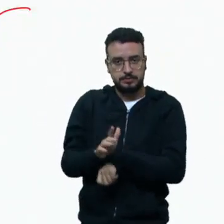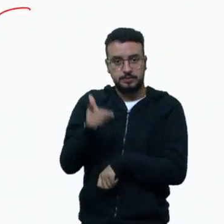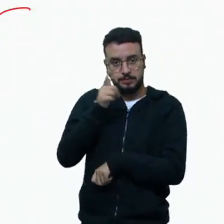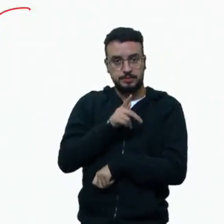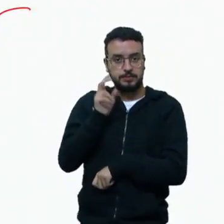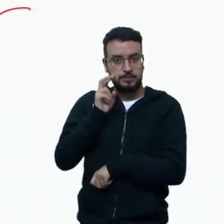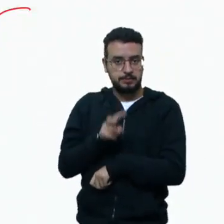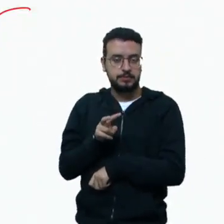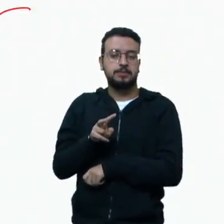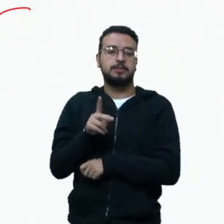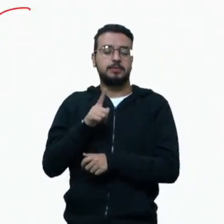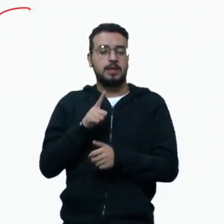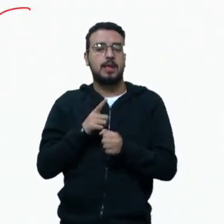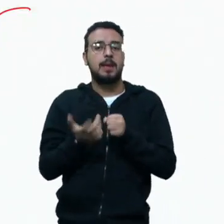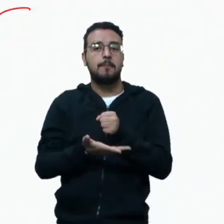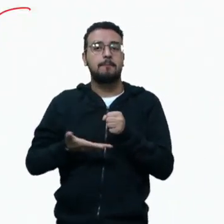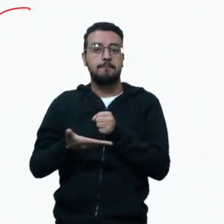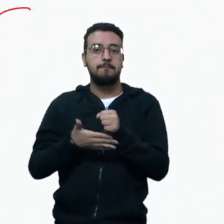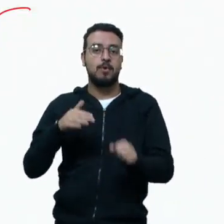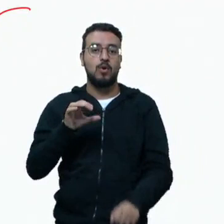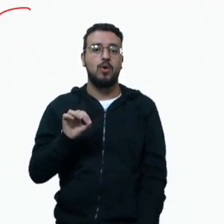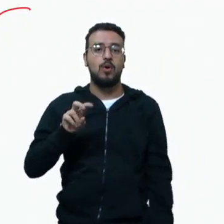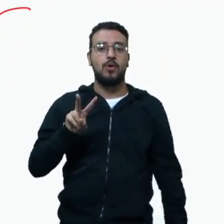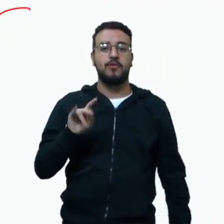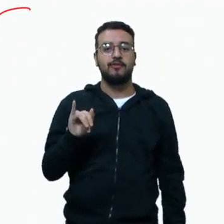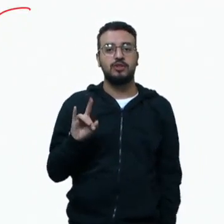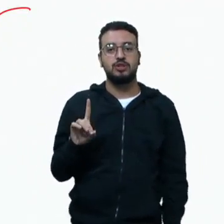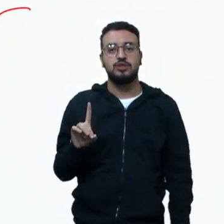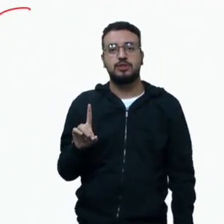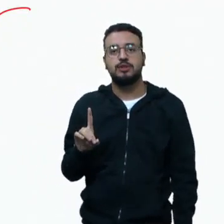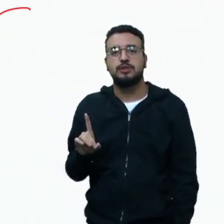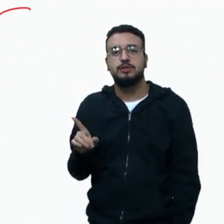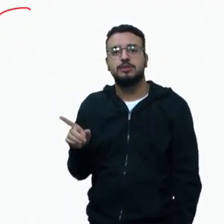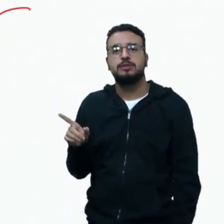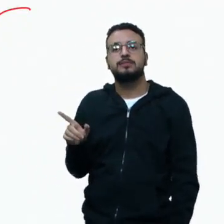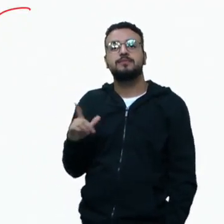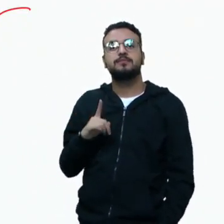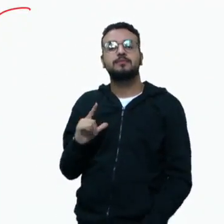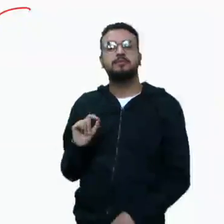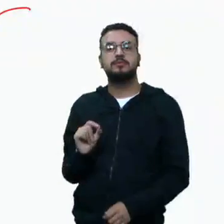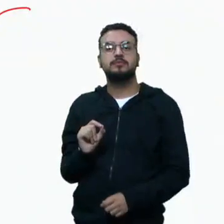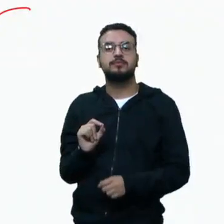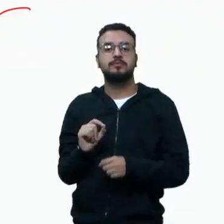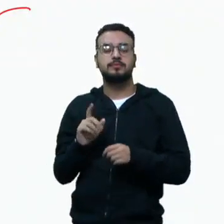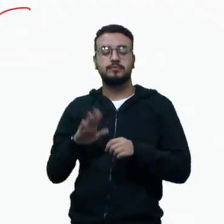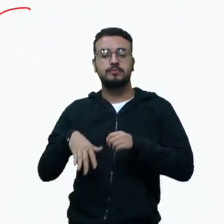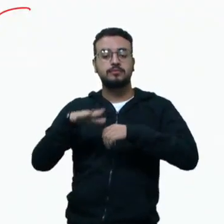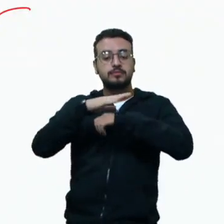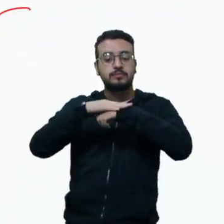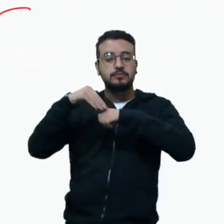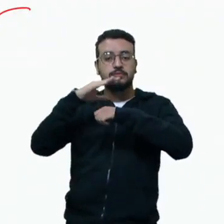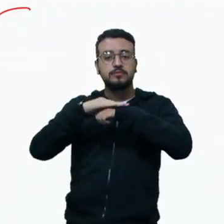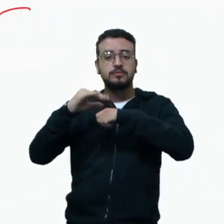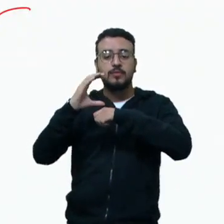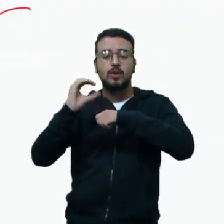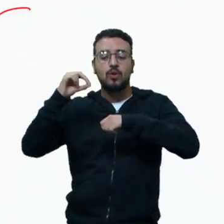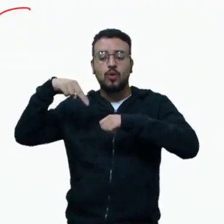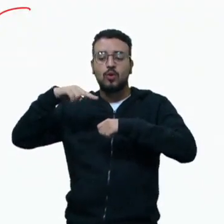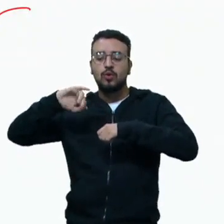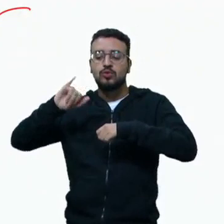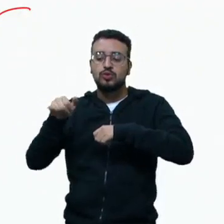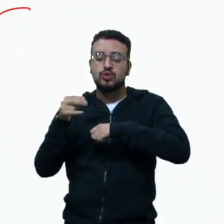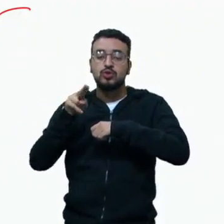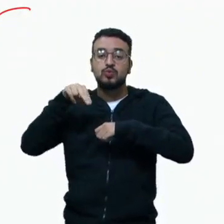base Ovid, essa foto, essa imagem é da base Ovid, você tem uma camada de tecido conjuntivo chamada